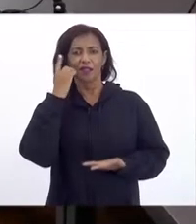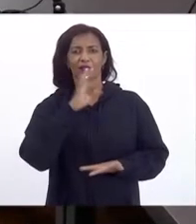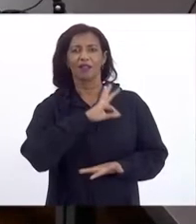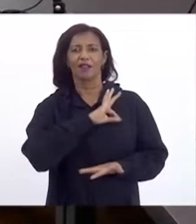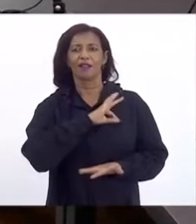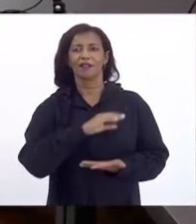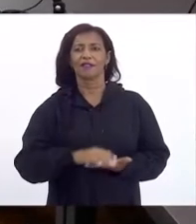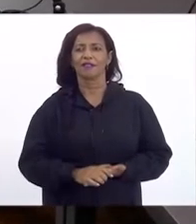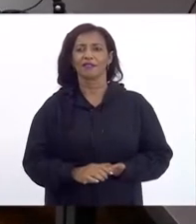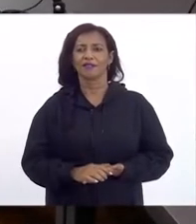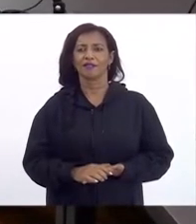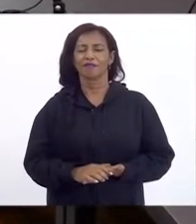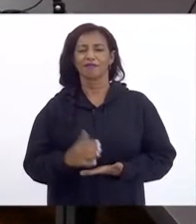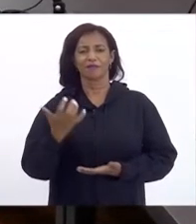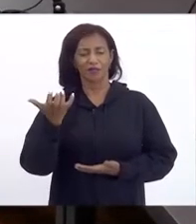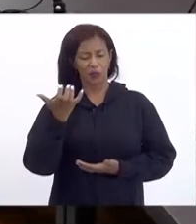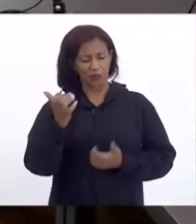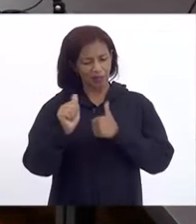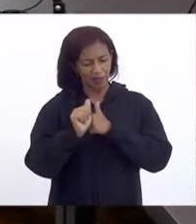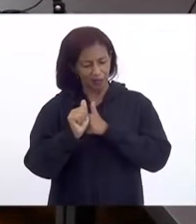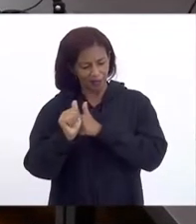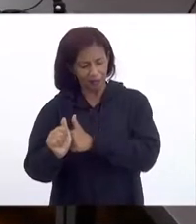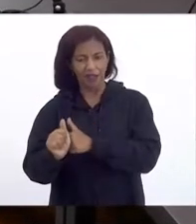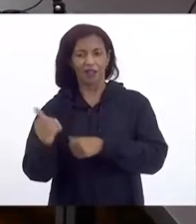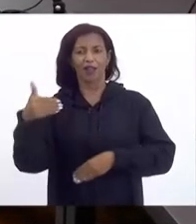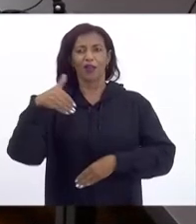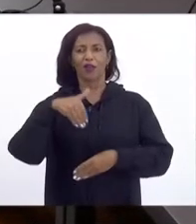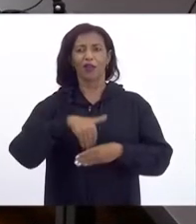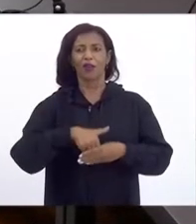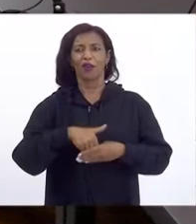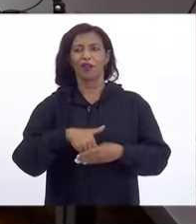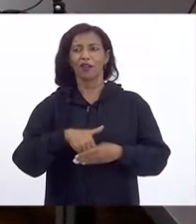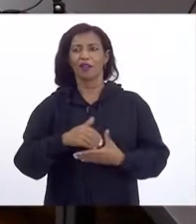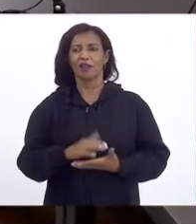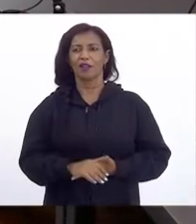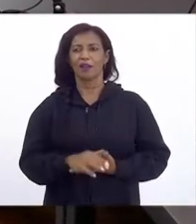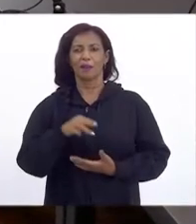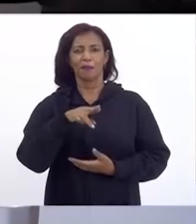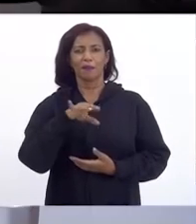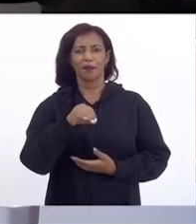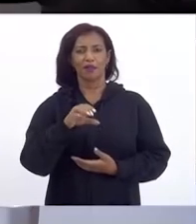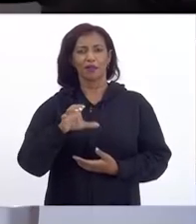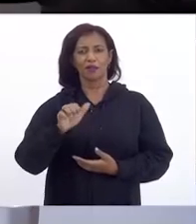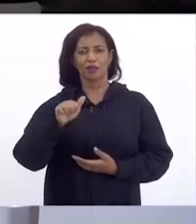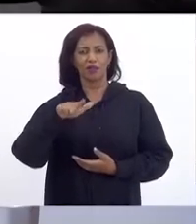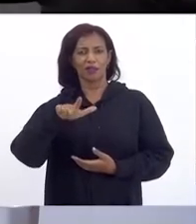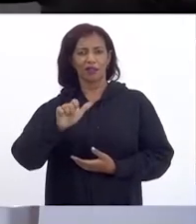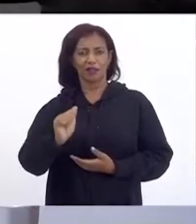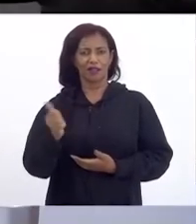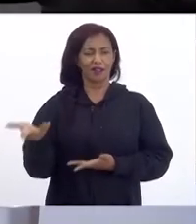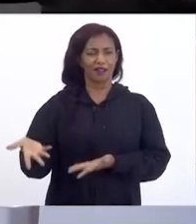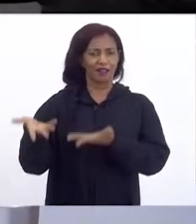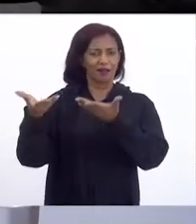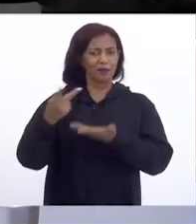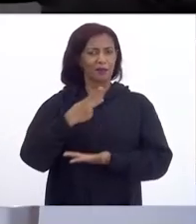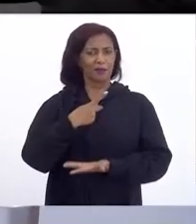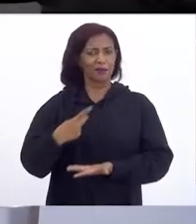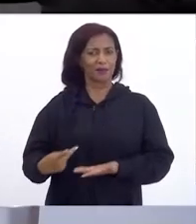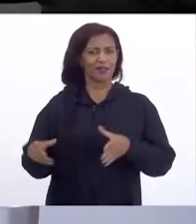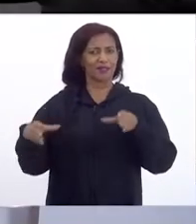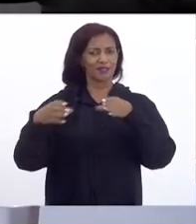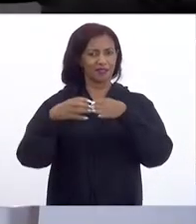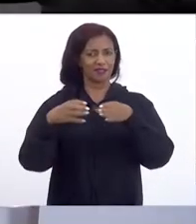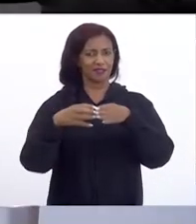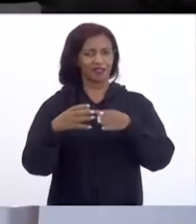Marta Rocha. Eu quero acompanhar o voto do deputado Márcio Canela na indicação de Vossa Excelência para a presidência da